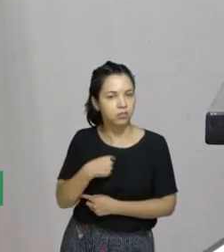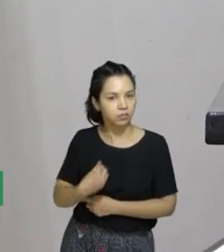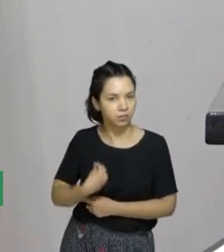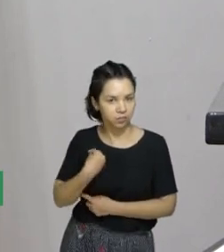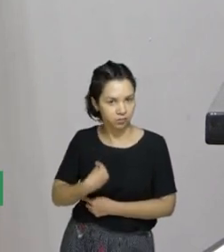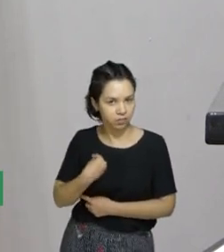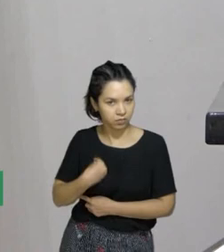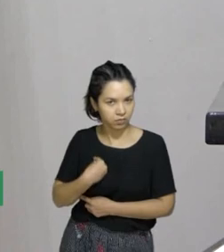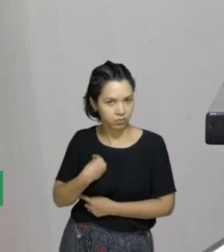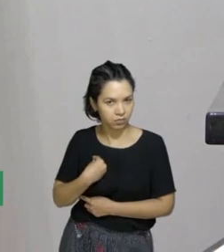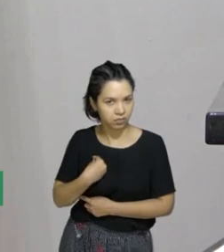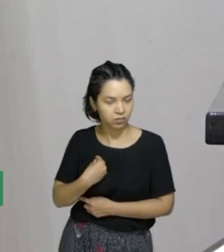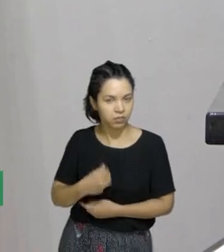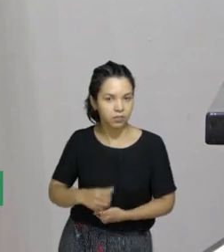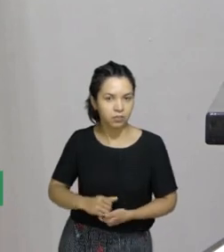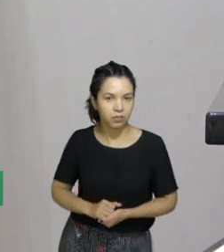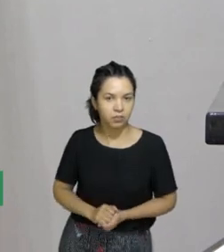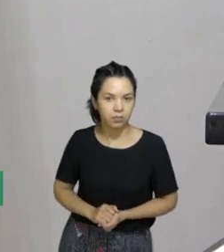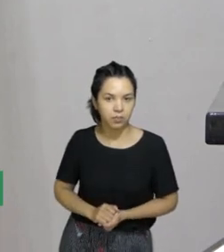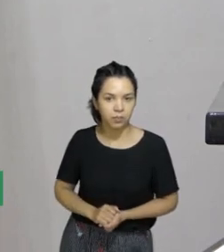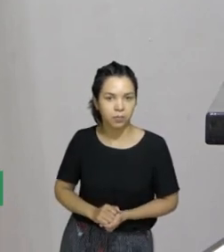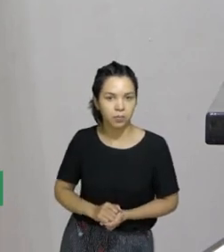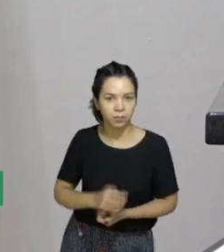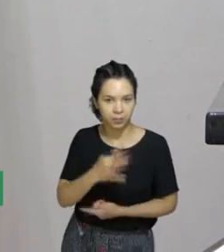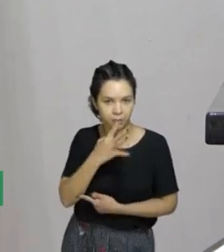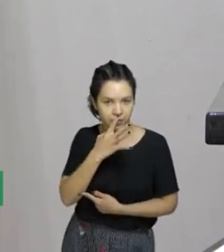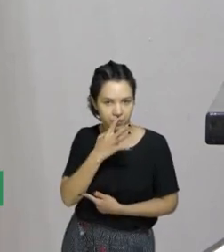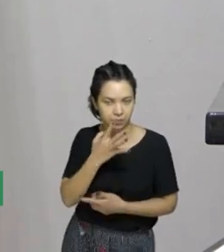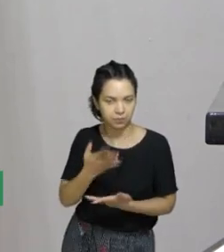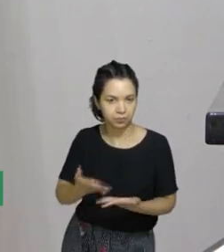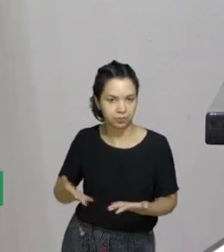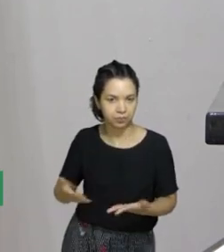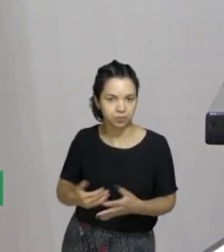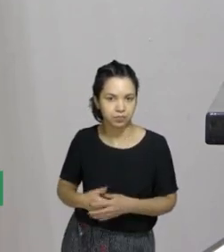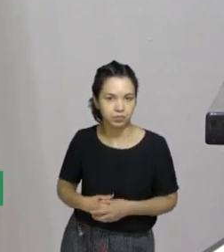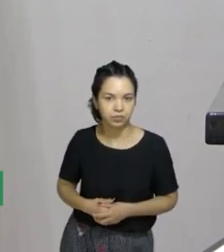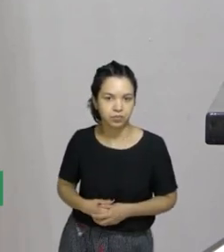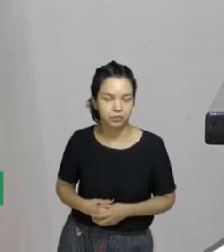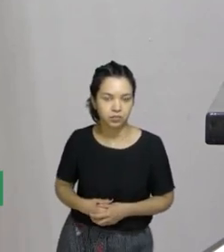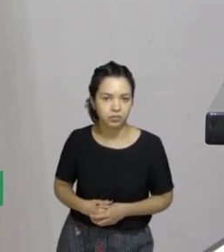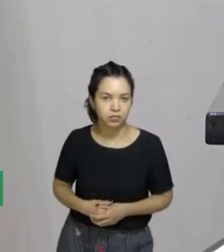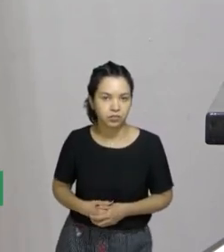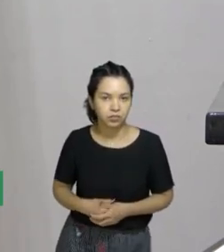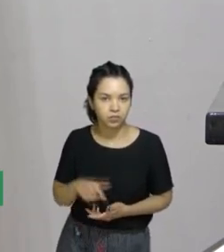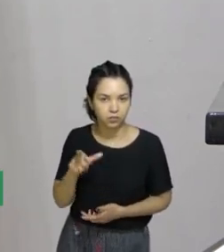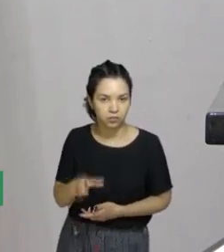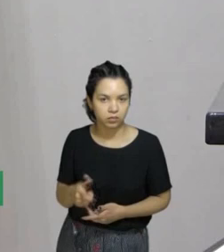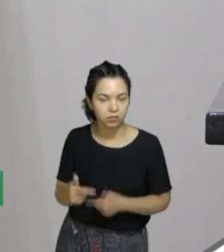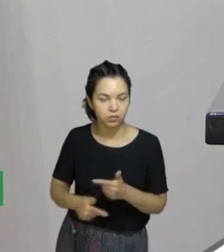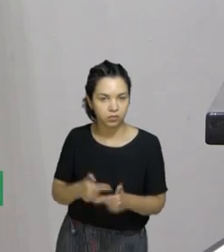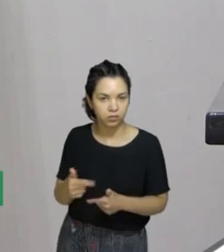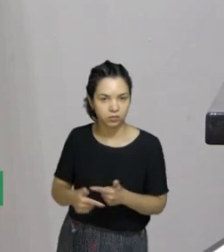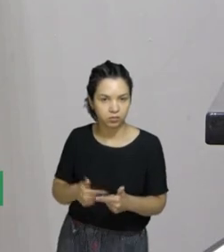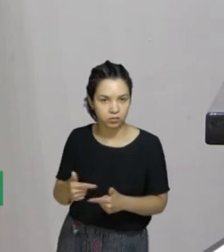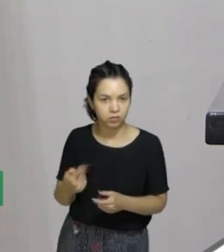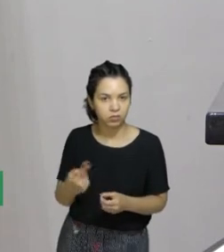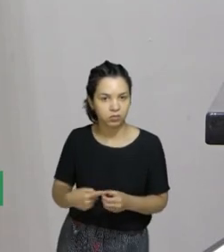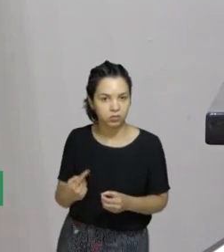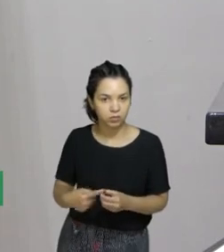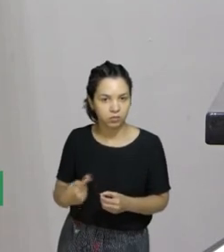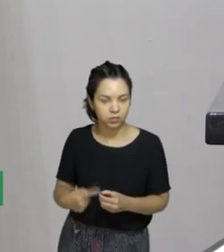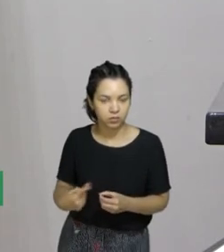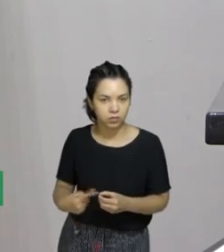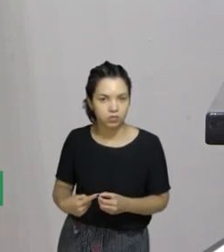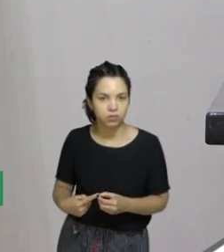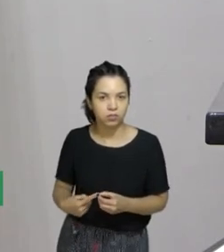presença, sabe, do carinho, da admiração que tenho por sua pessoa, pelo trabalho que desenvolve lá no município,